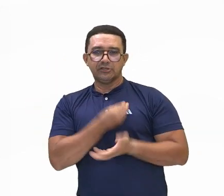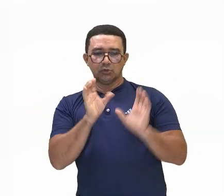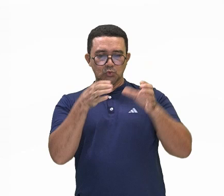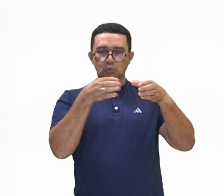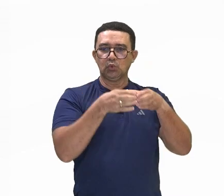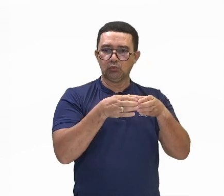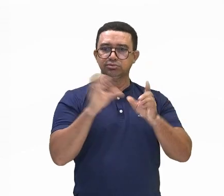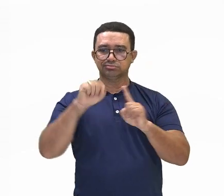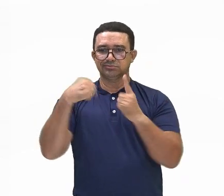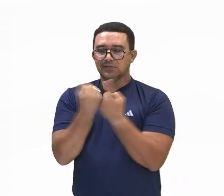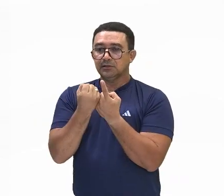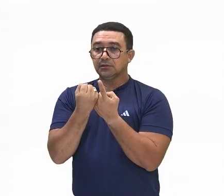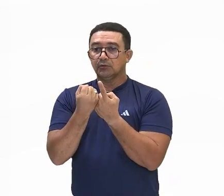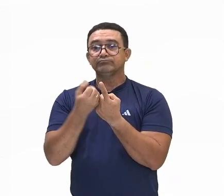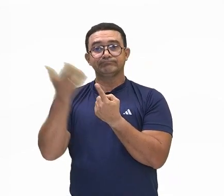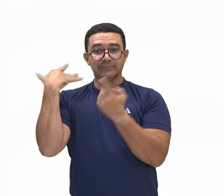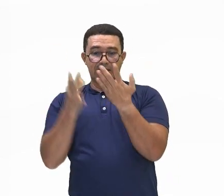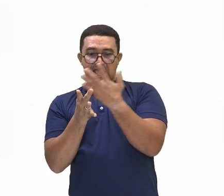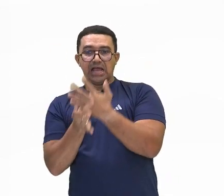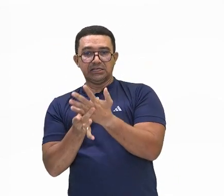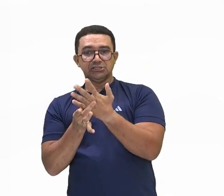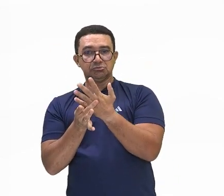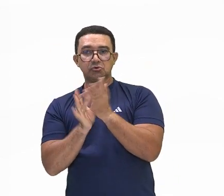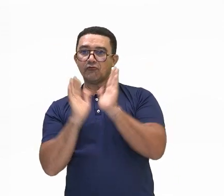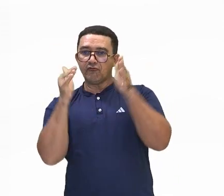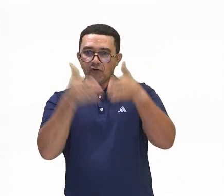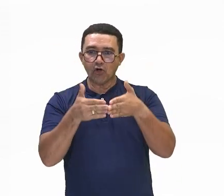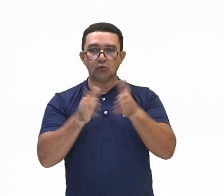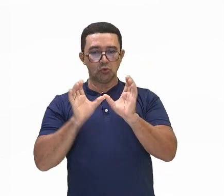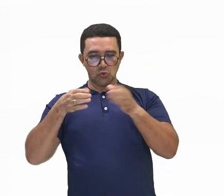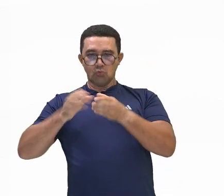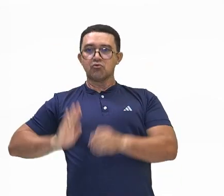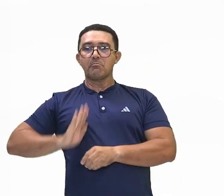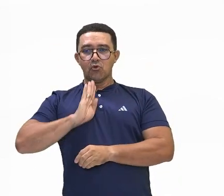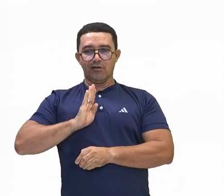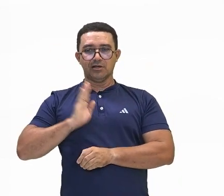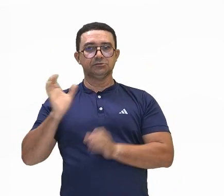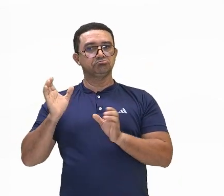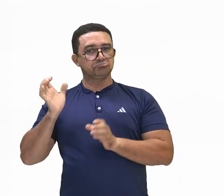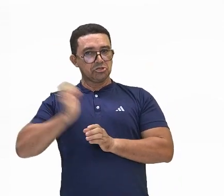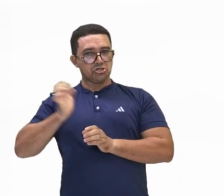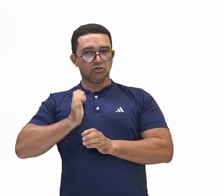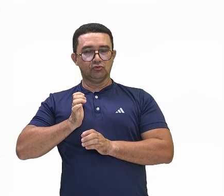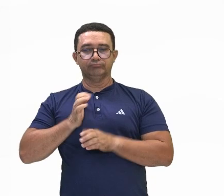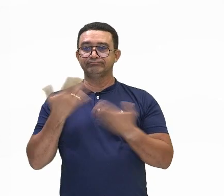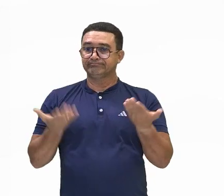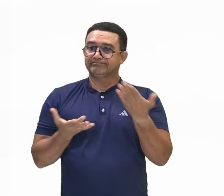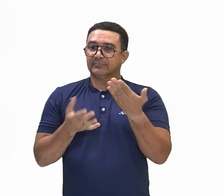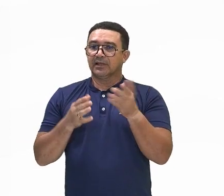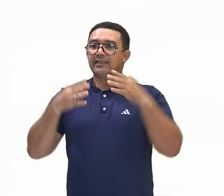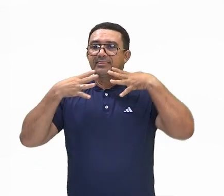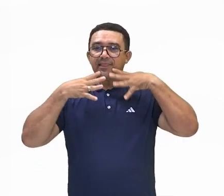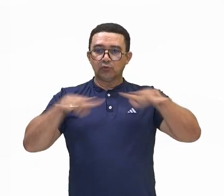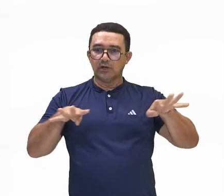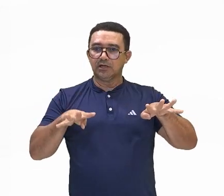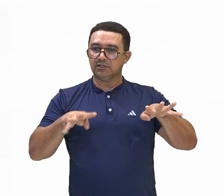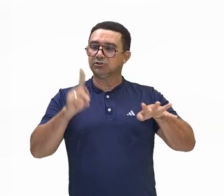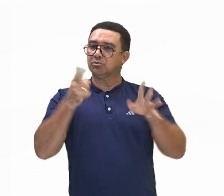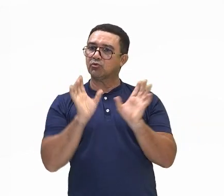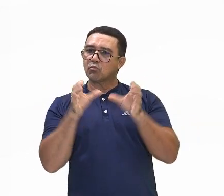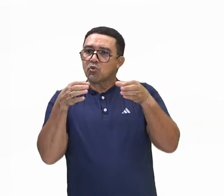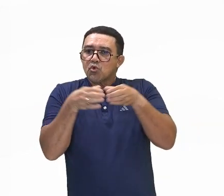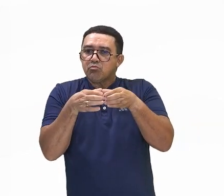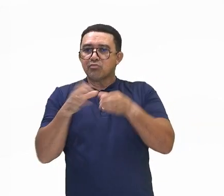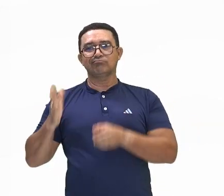a classe burguesa. Aqui não, no naturalismo eu também vou fazer crítica à realidade, mas eu vou focar as classes